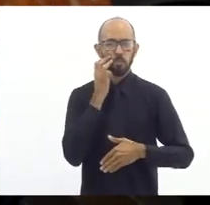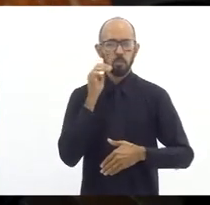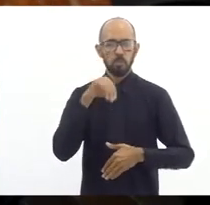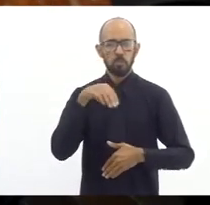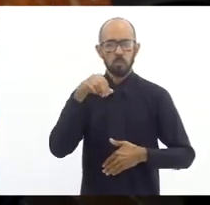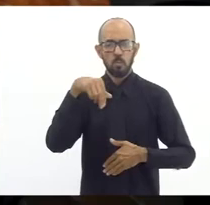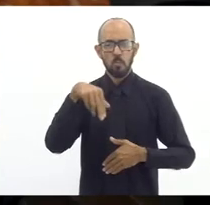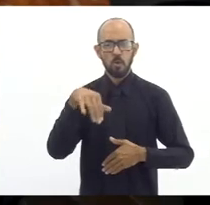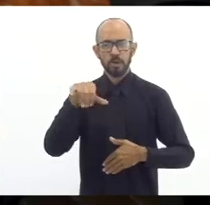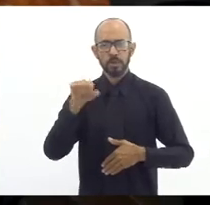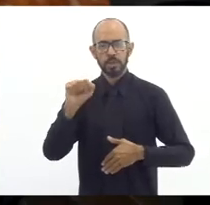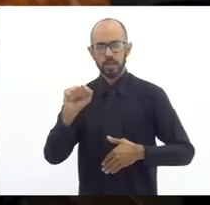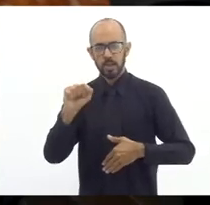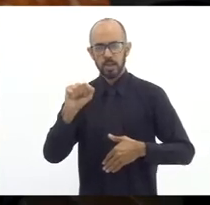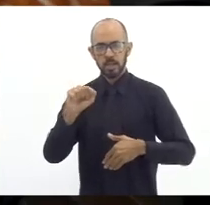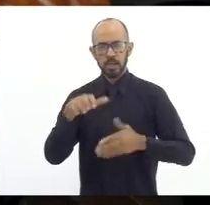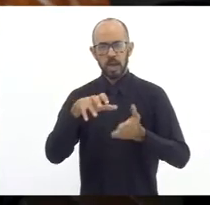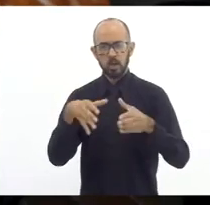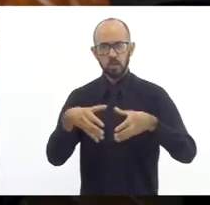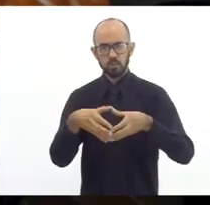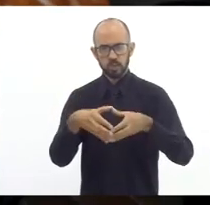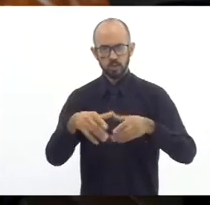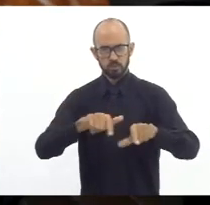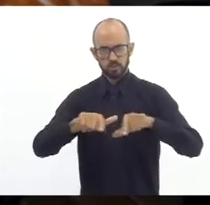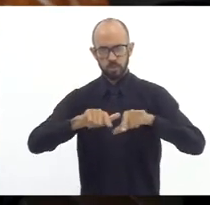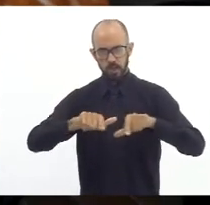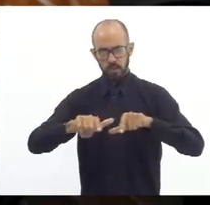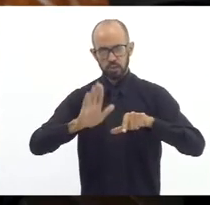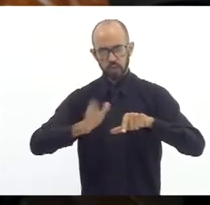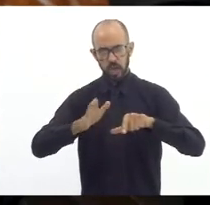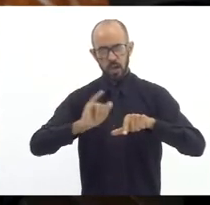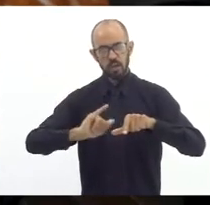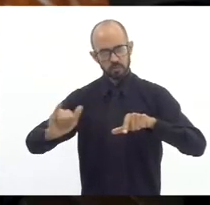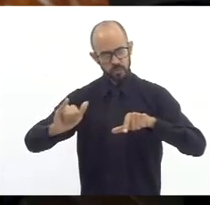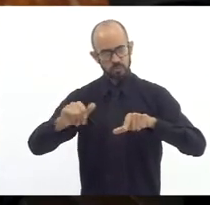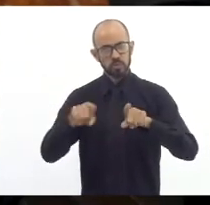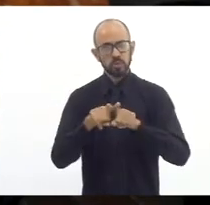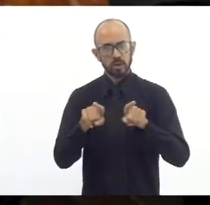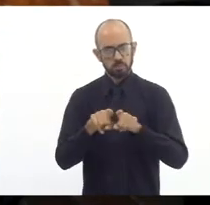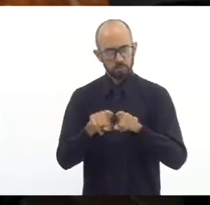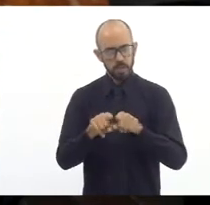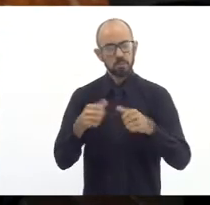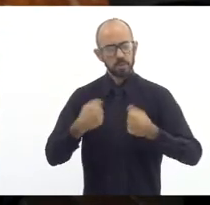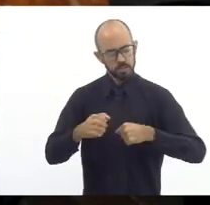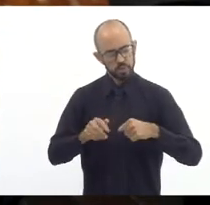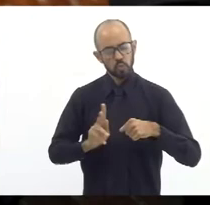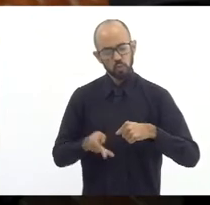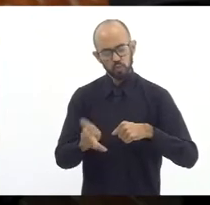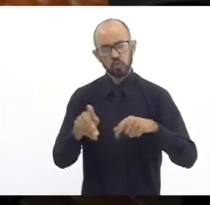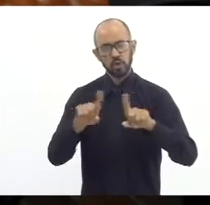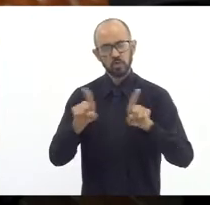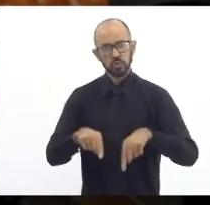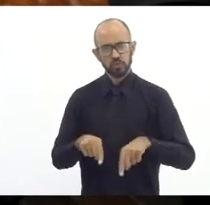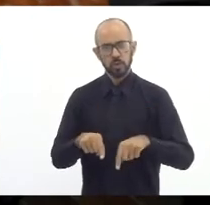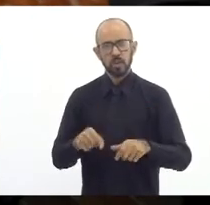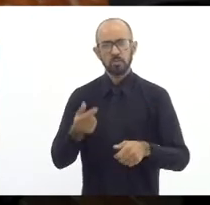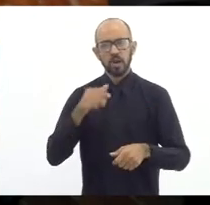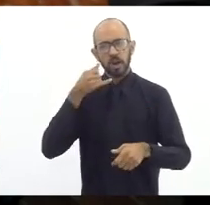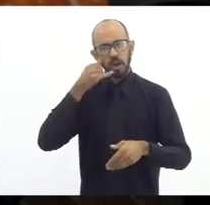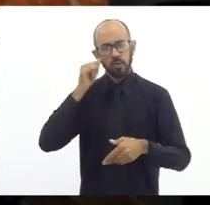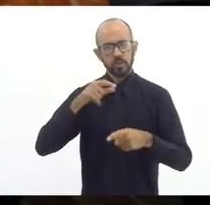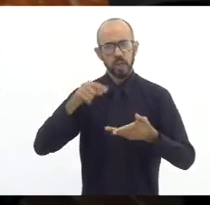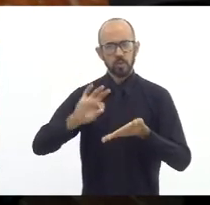Comissão de Trabalho, e já nos manifestamos também favoravelmente à manutenção desses servidores para que o convênio seja